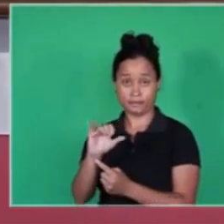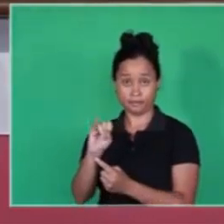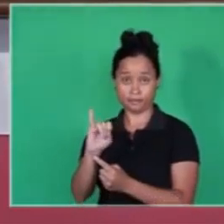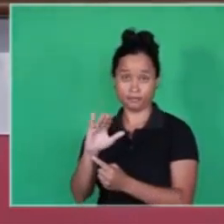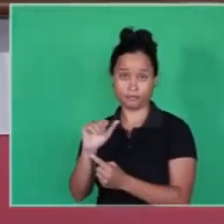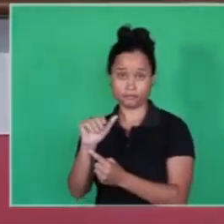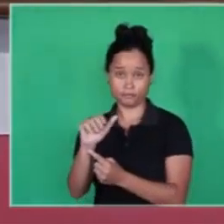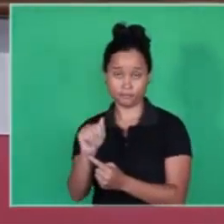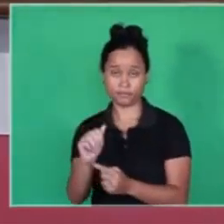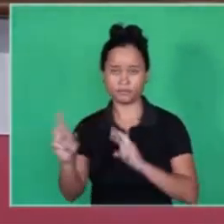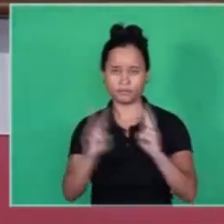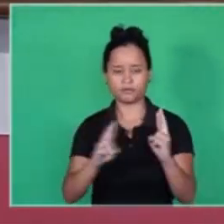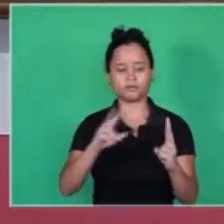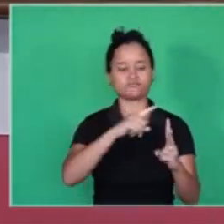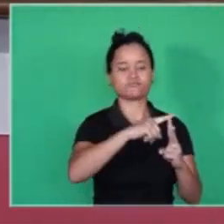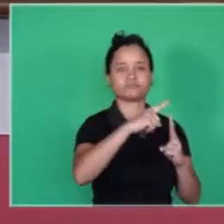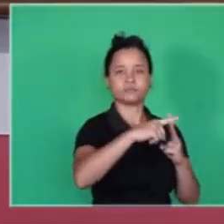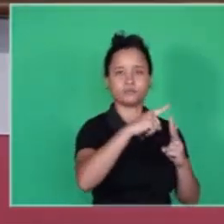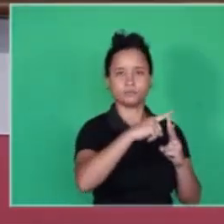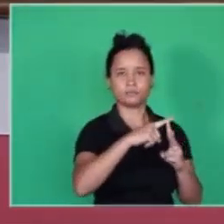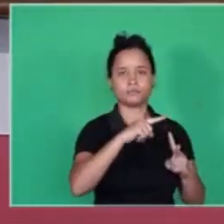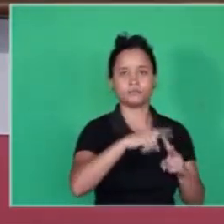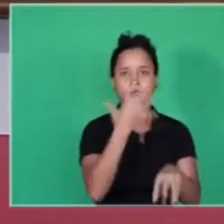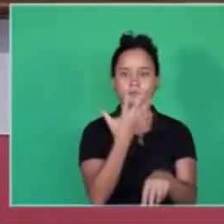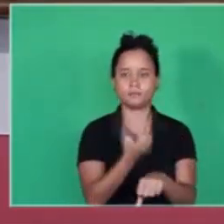observe matéria,